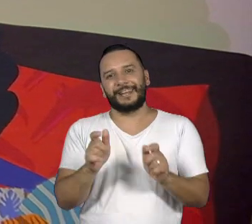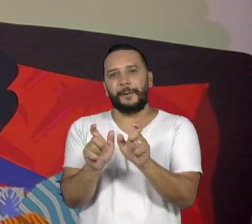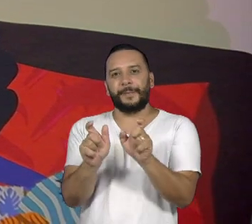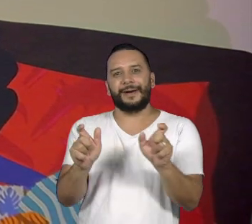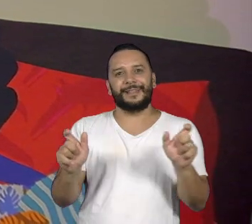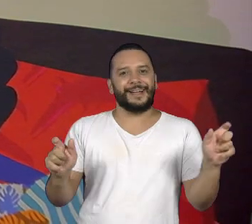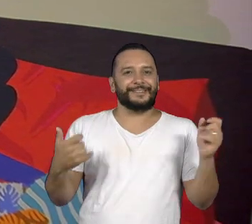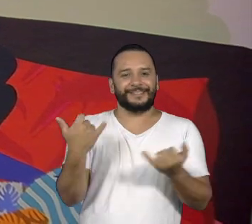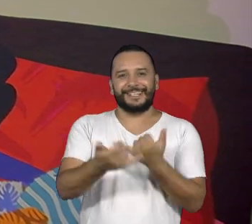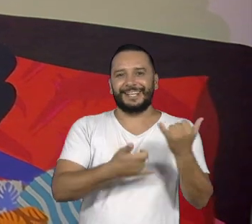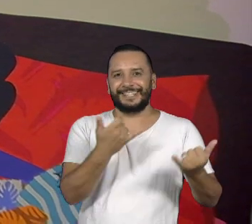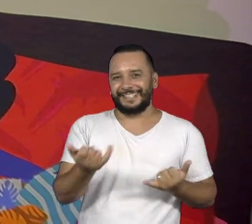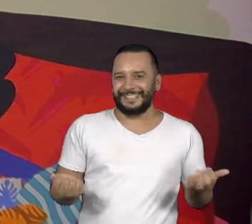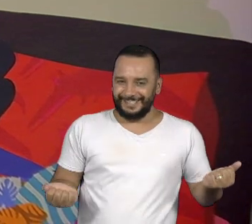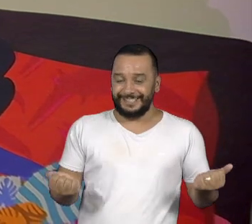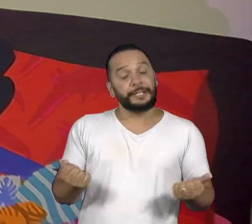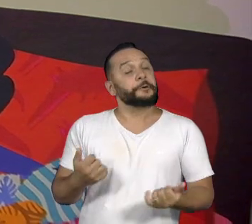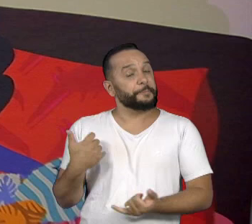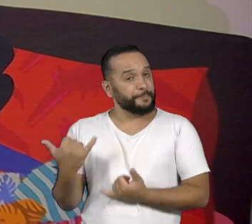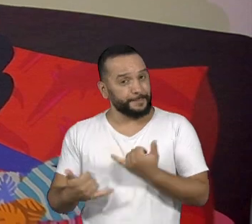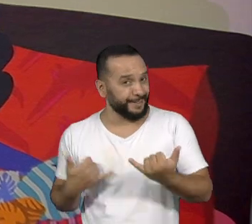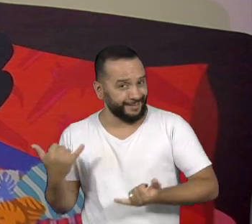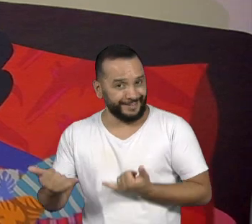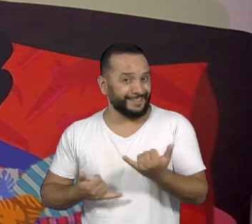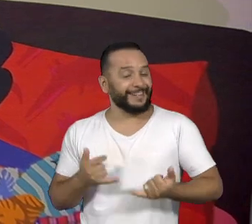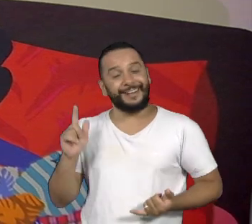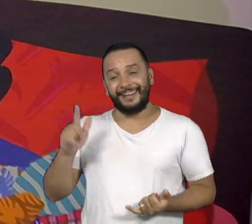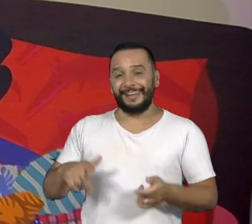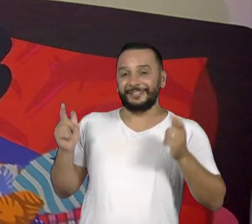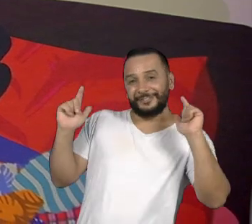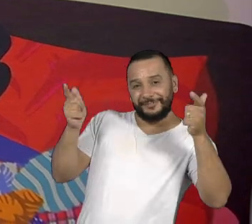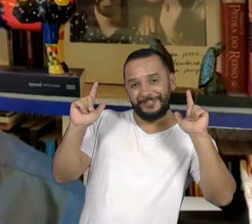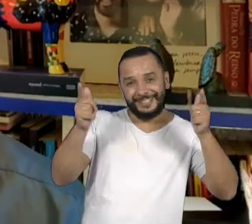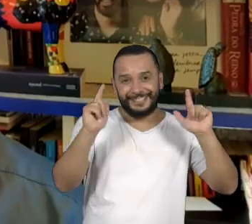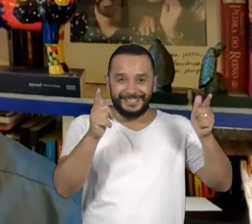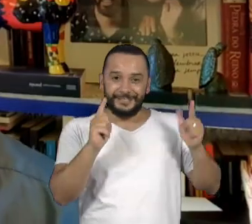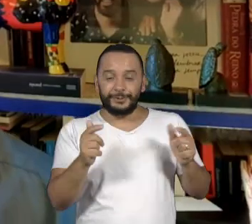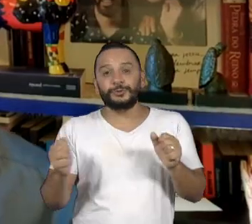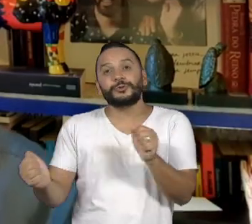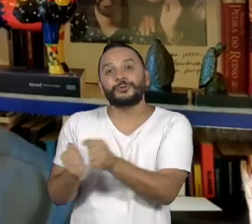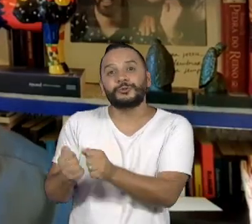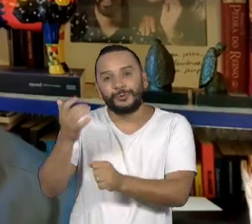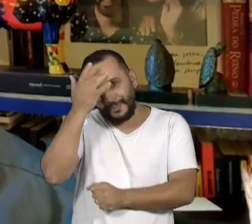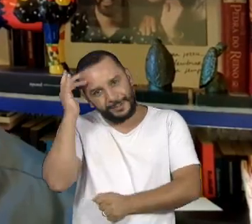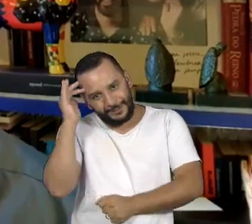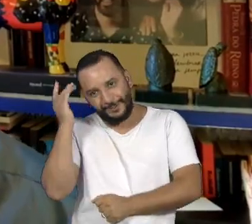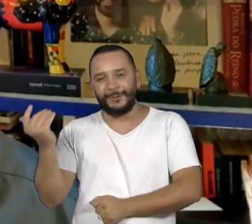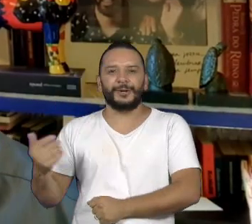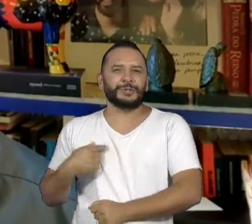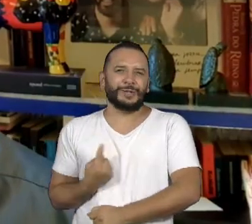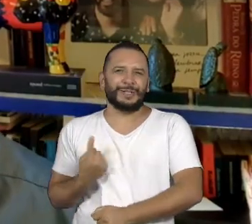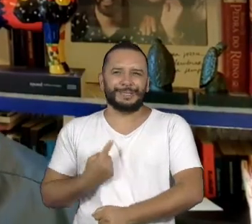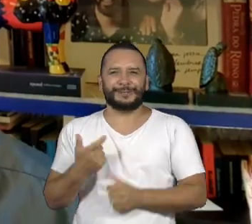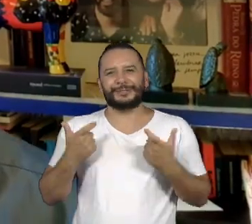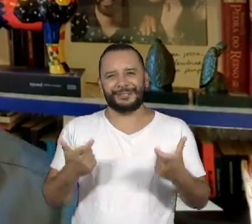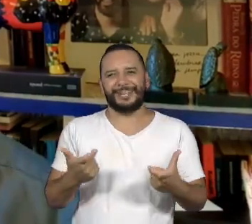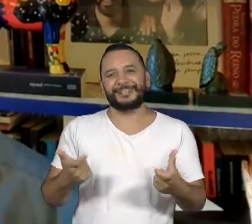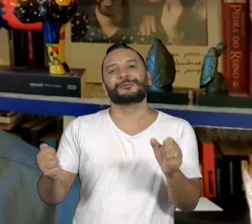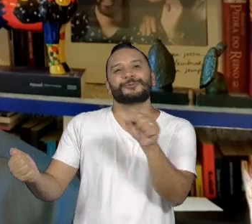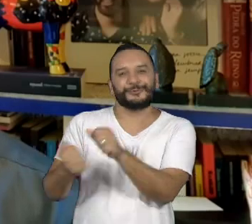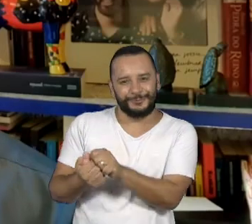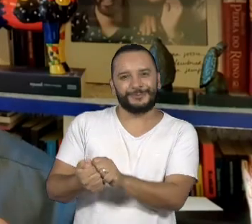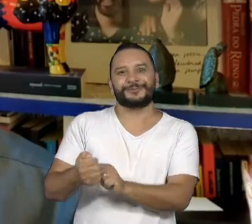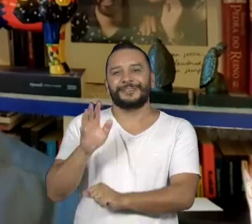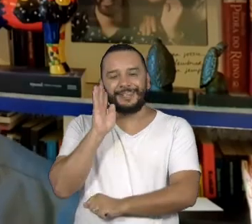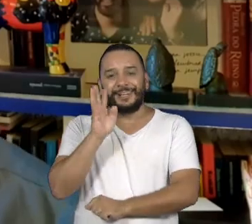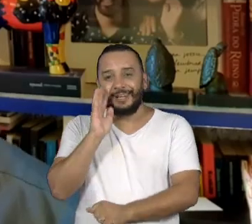palavras. E claro, toda brincadeira é mais divertida quando se joga junto, quando se faz junto com as pessoas. Então é um